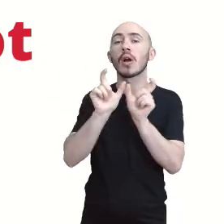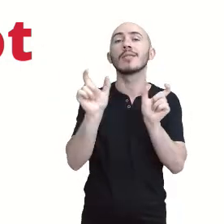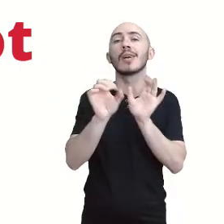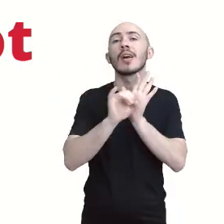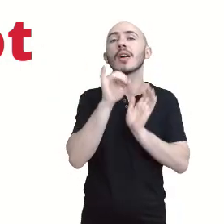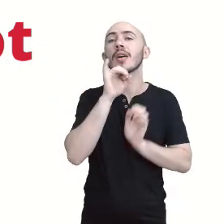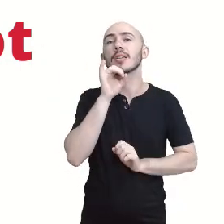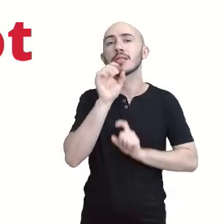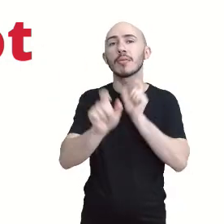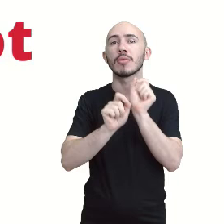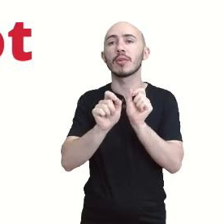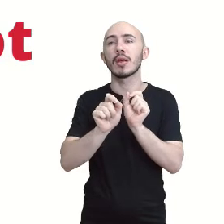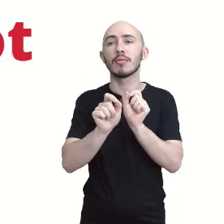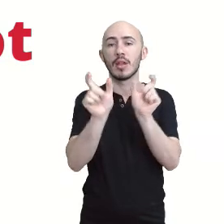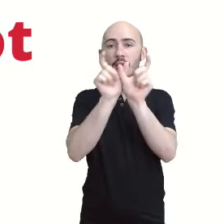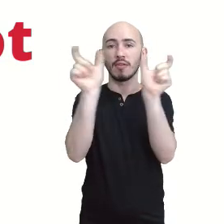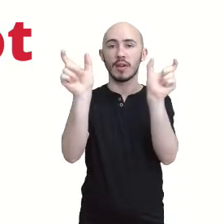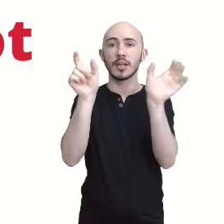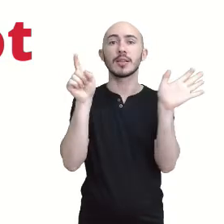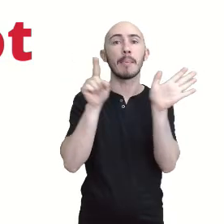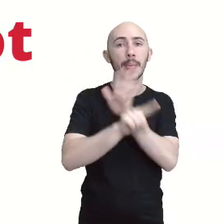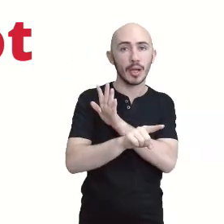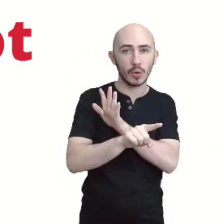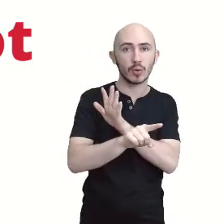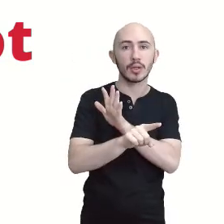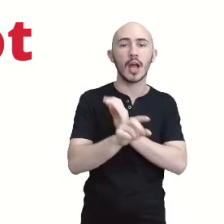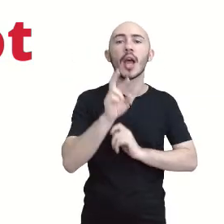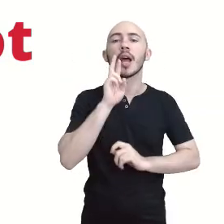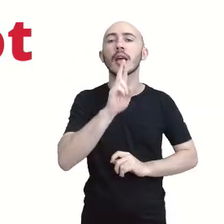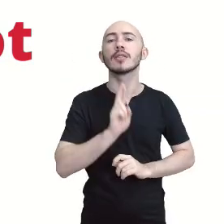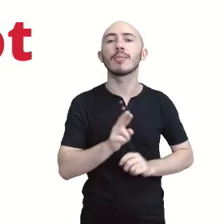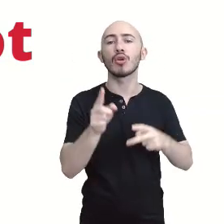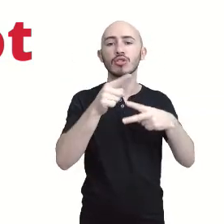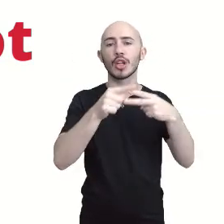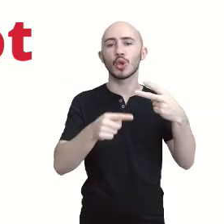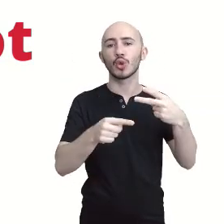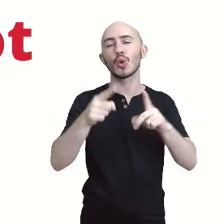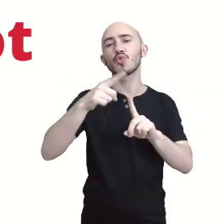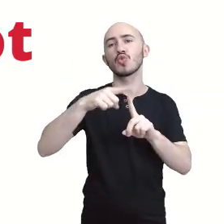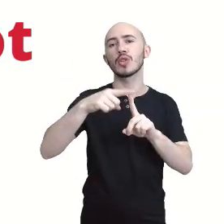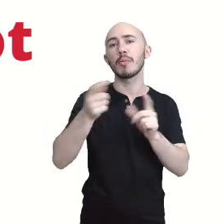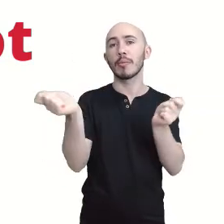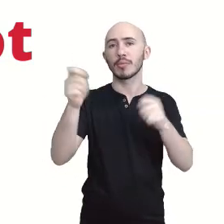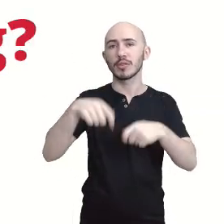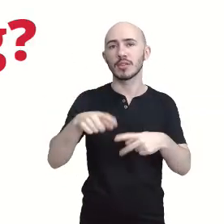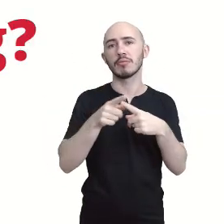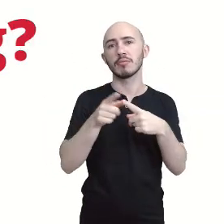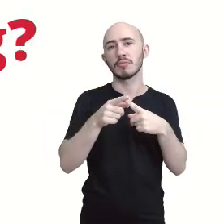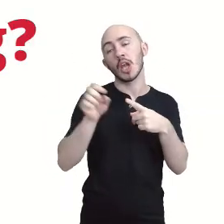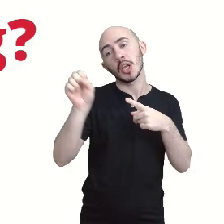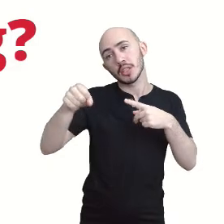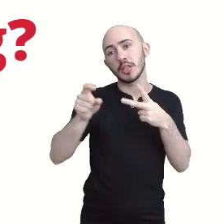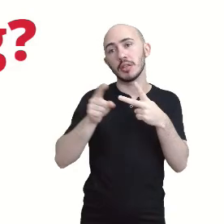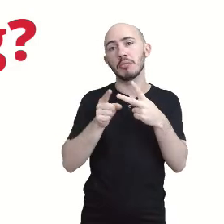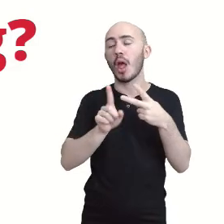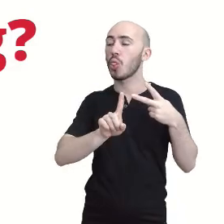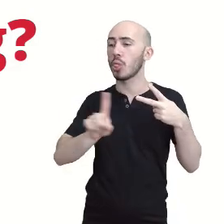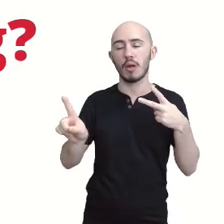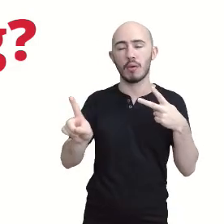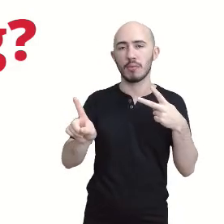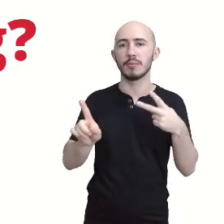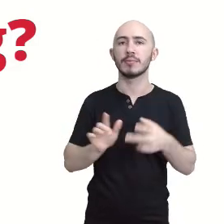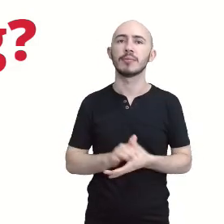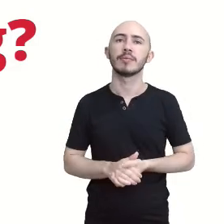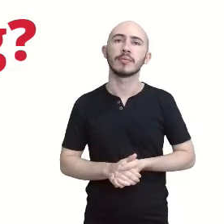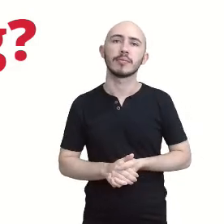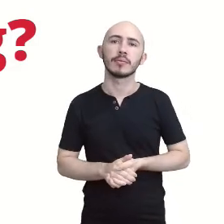uma pergunta, dois estilos de respostas, né? A gente pode responder que sim, a gente pode responder que não. Mesma coisa